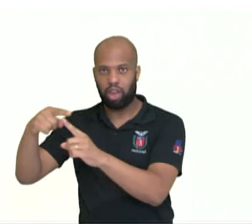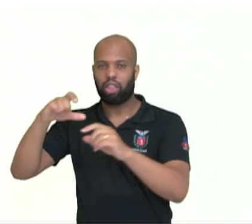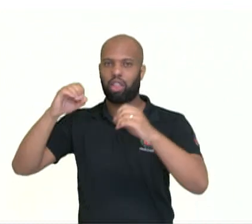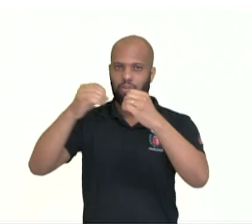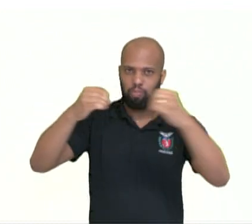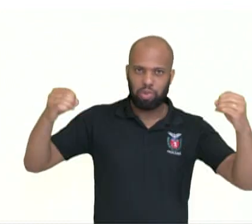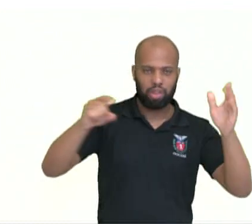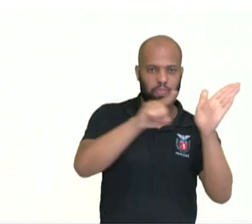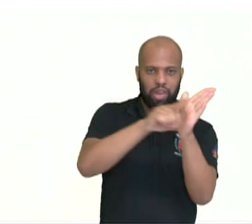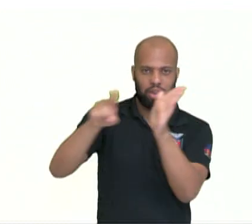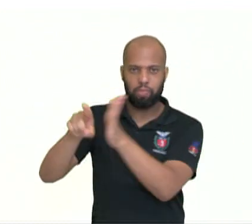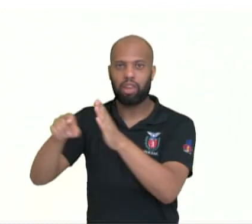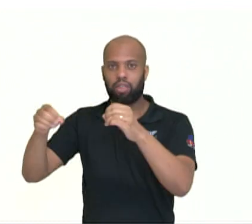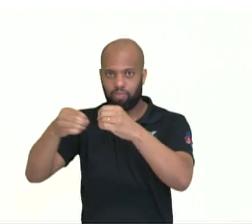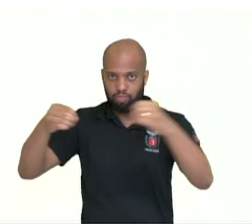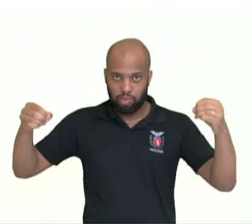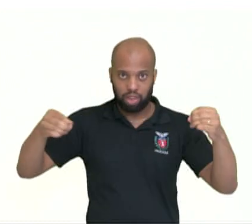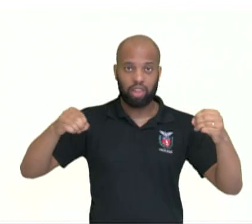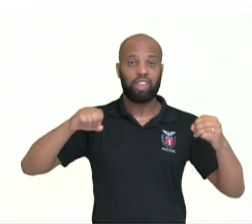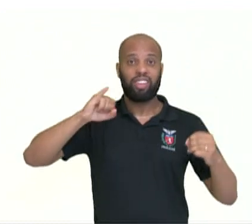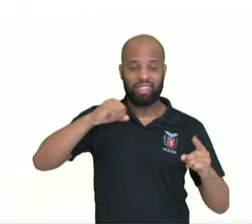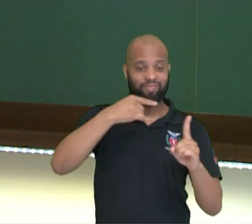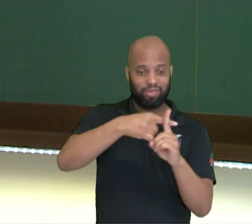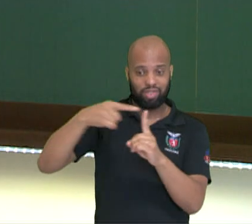cargas, sinais diferentes se atraem.